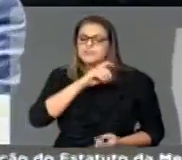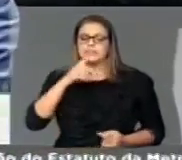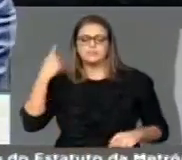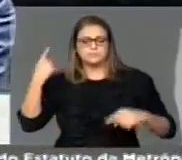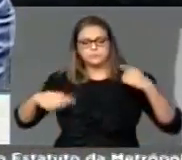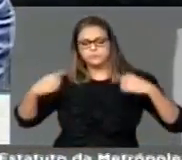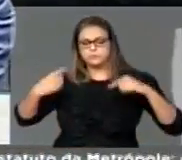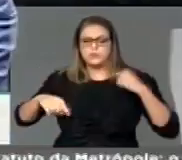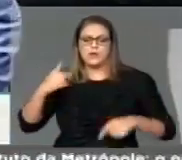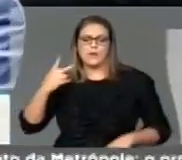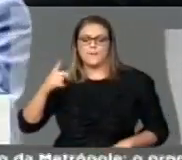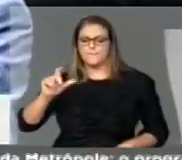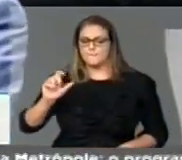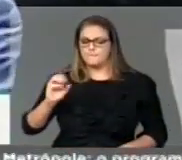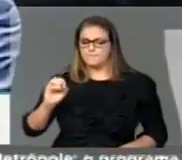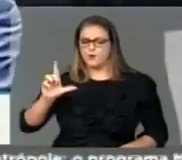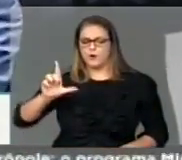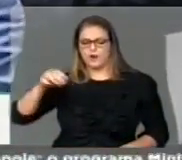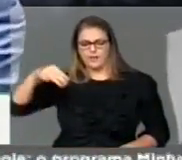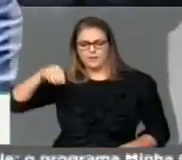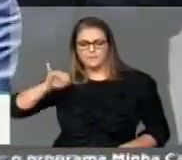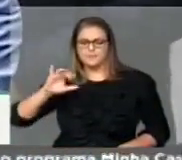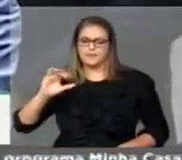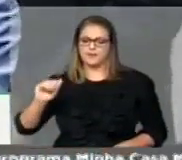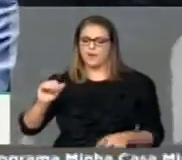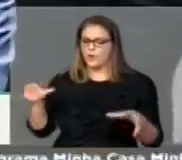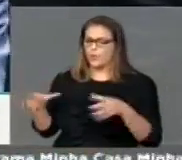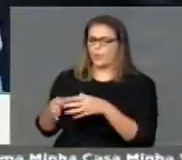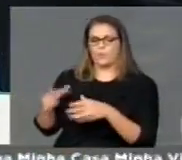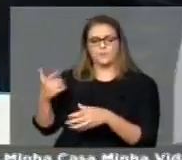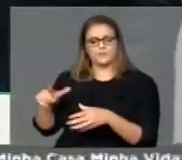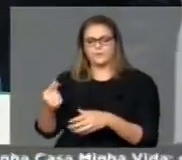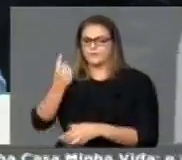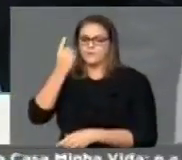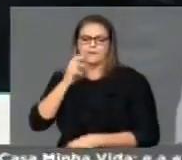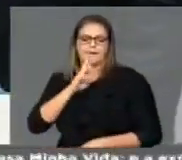bancada não conseguiu acumular, nós liberamos a votação.